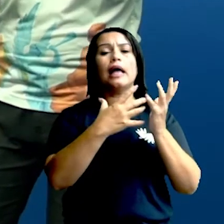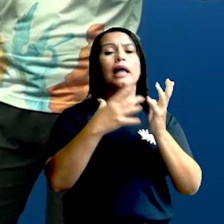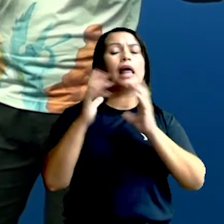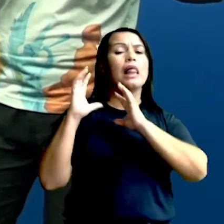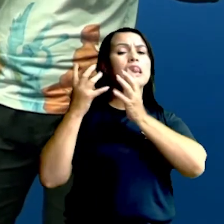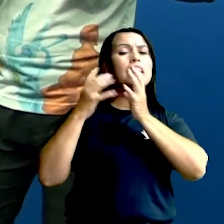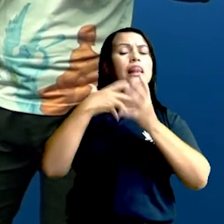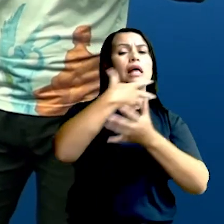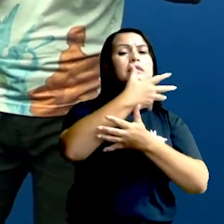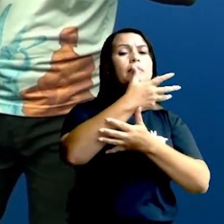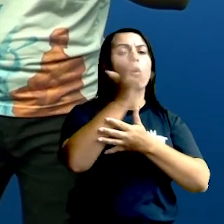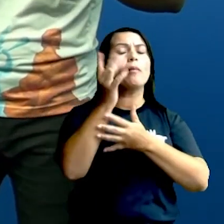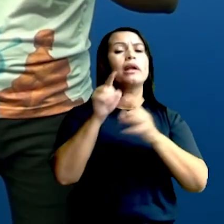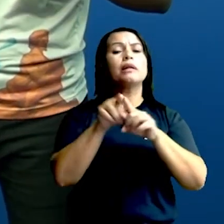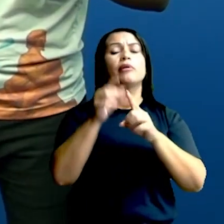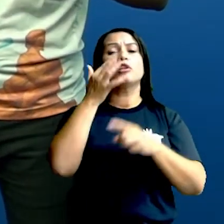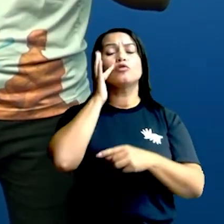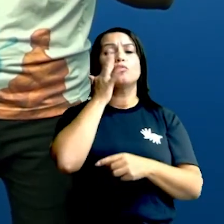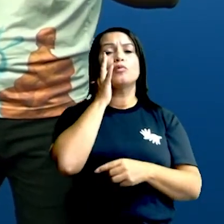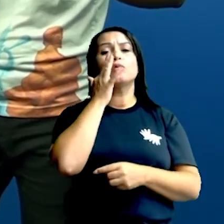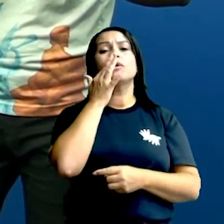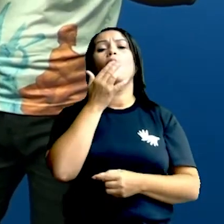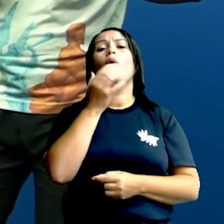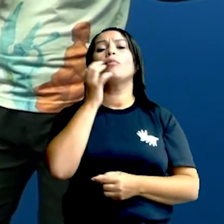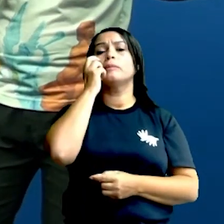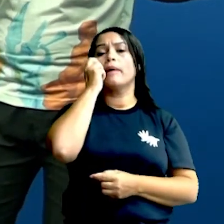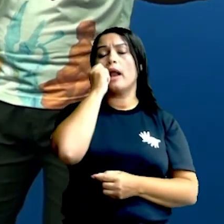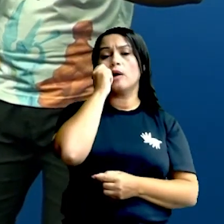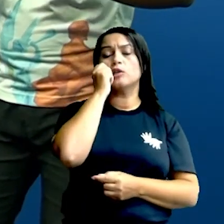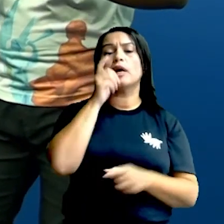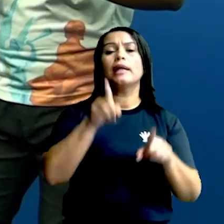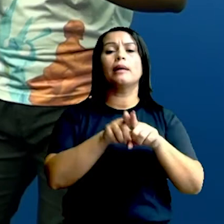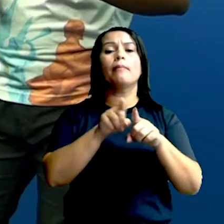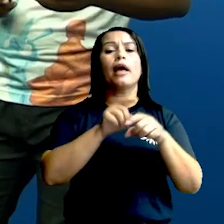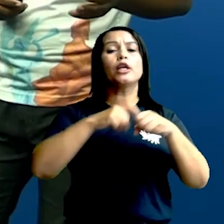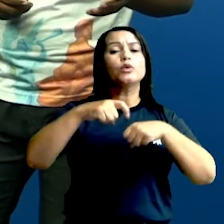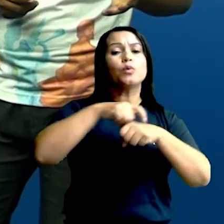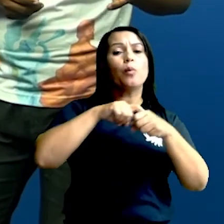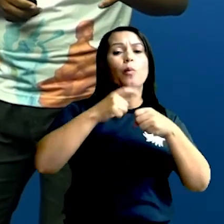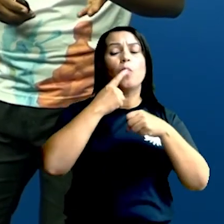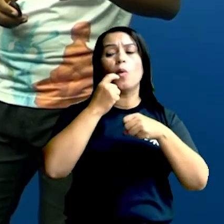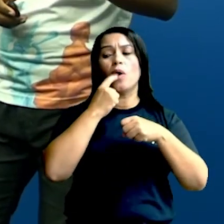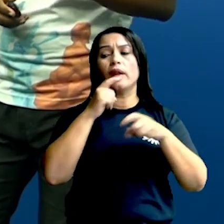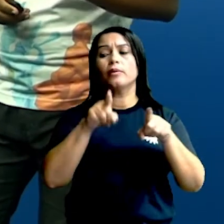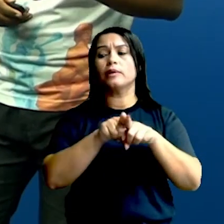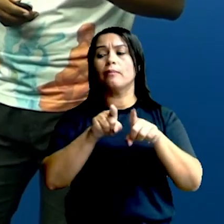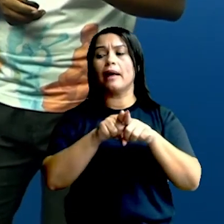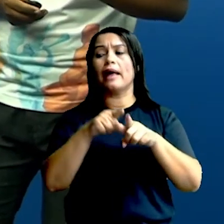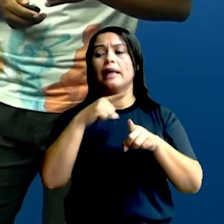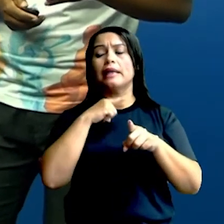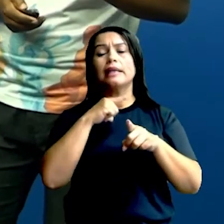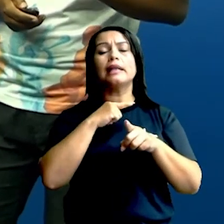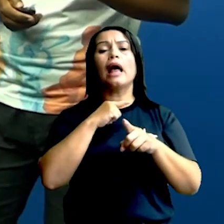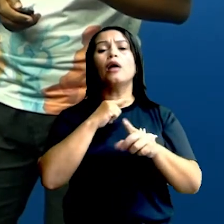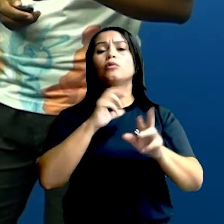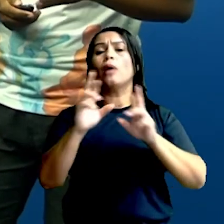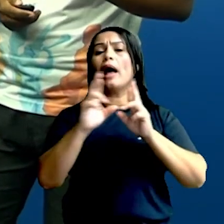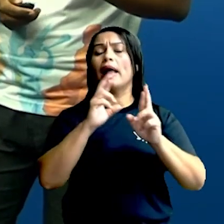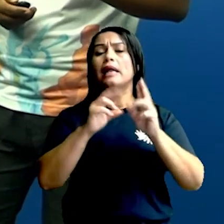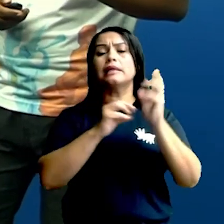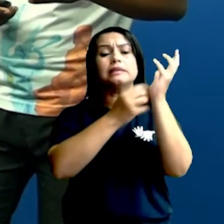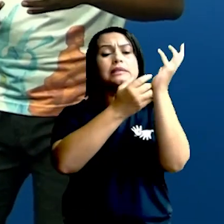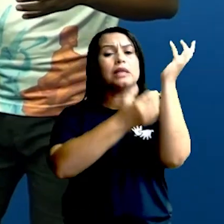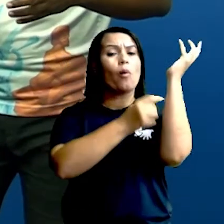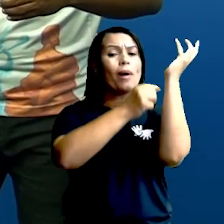das frutas, como o maracujá, como o morangueiro. E em relação aos caules e às seivas,